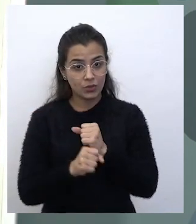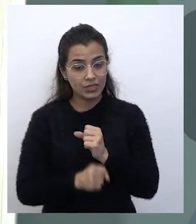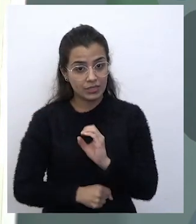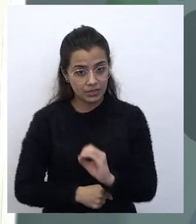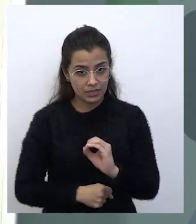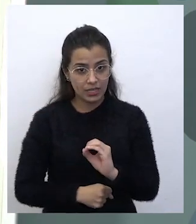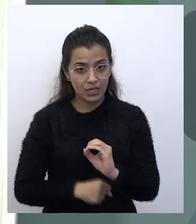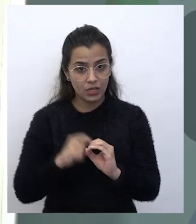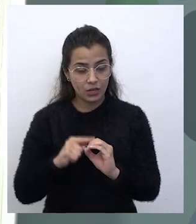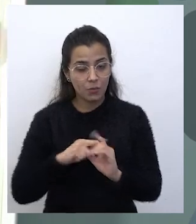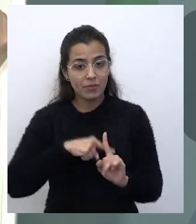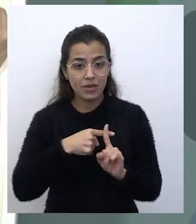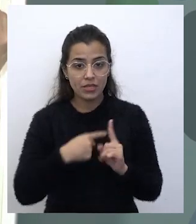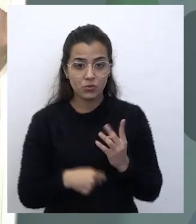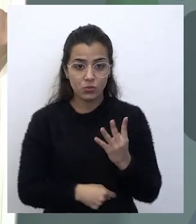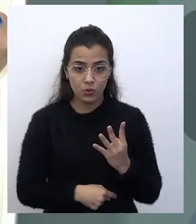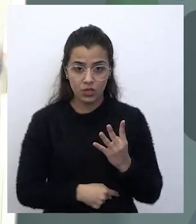mais 4, 4.